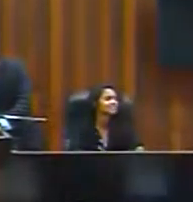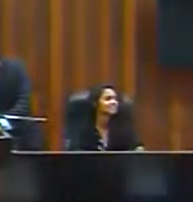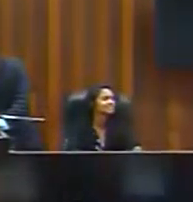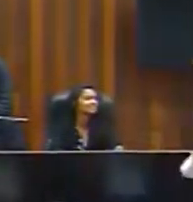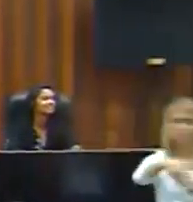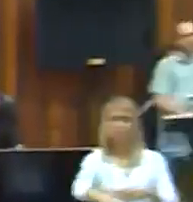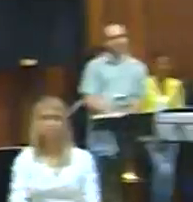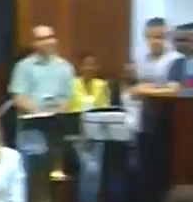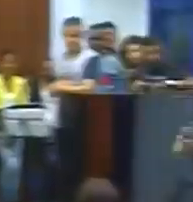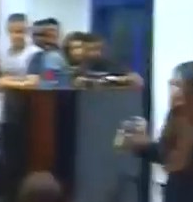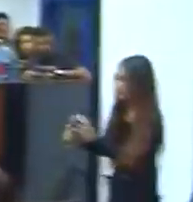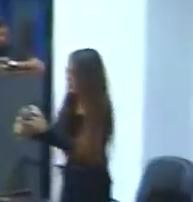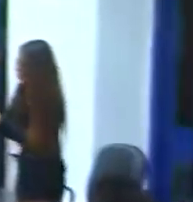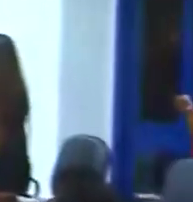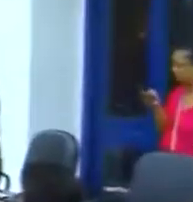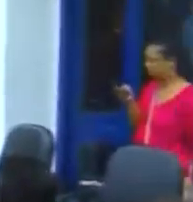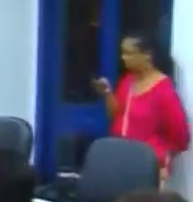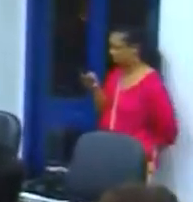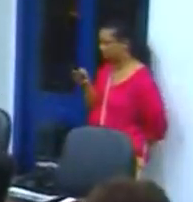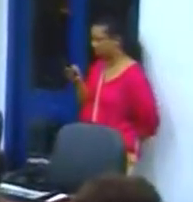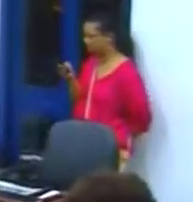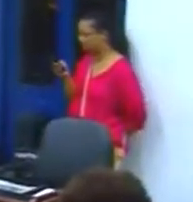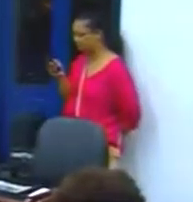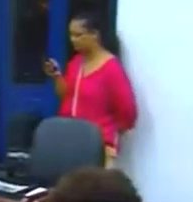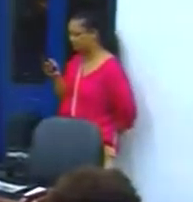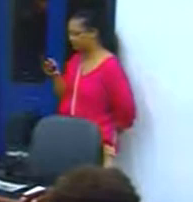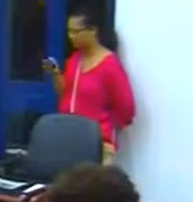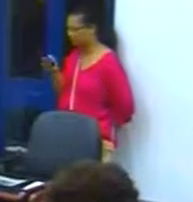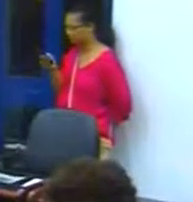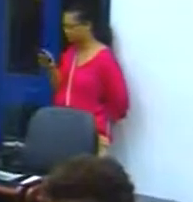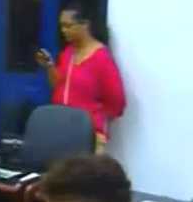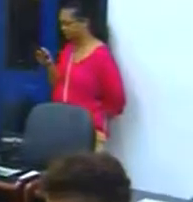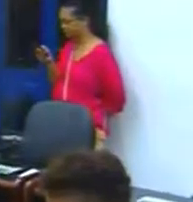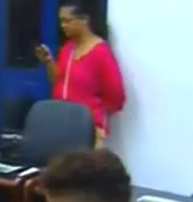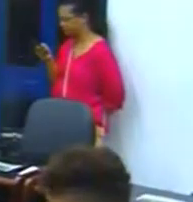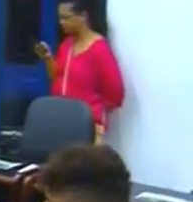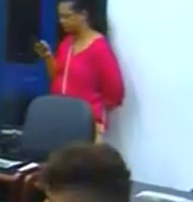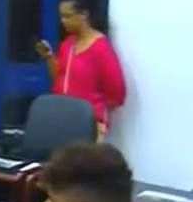a mesa secretária. De novo. Mais alguém se candidatará?